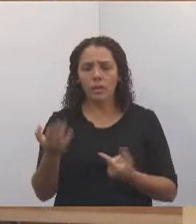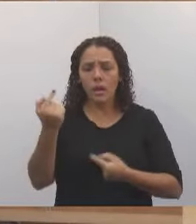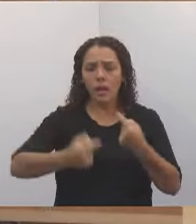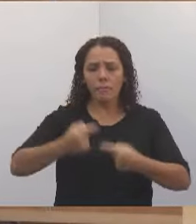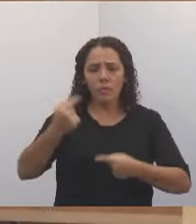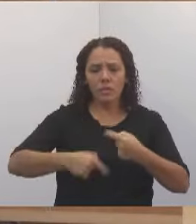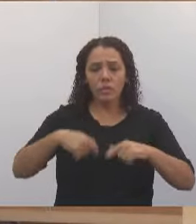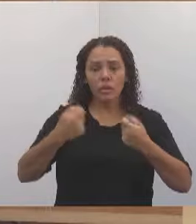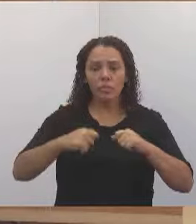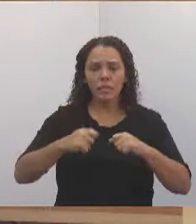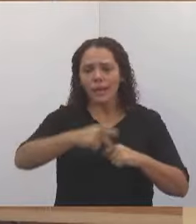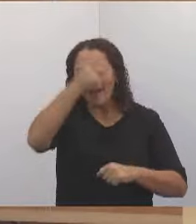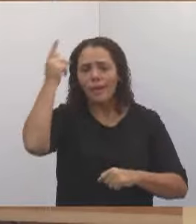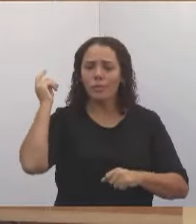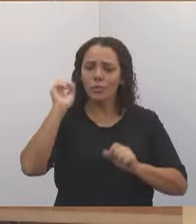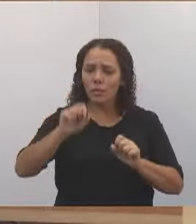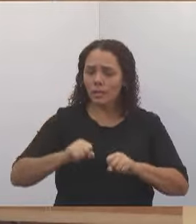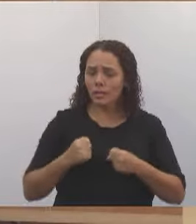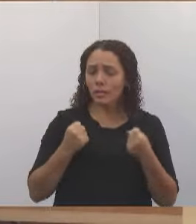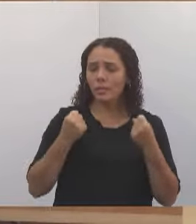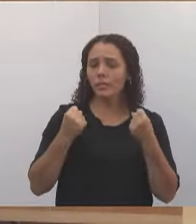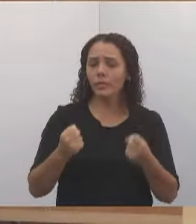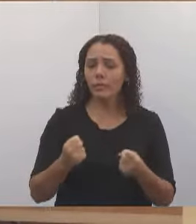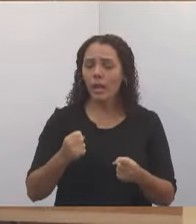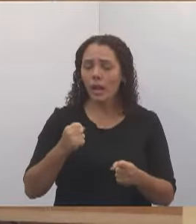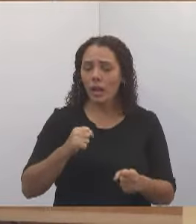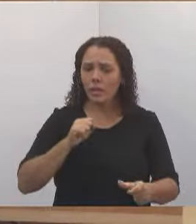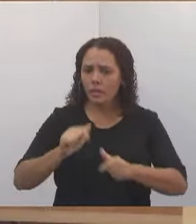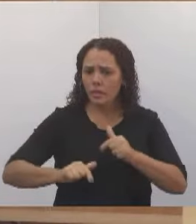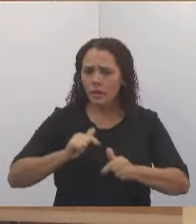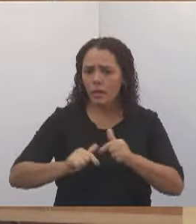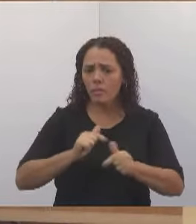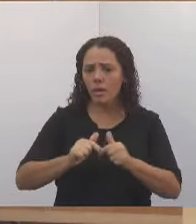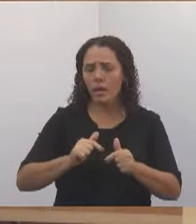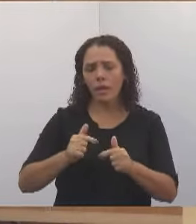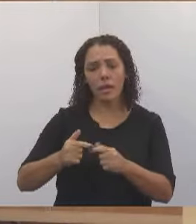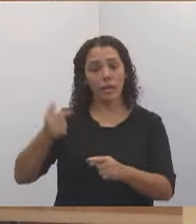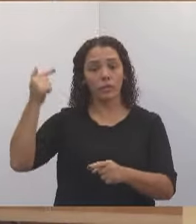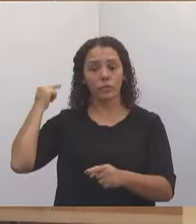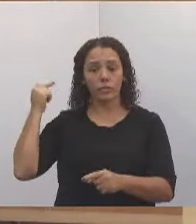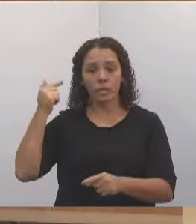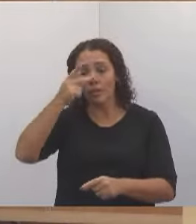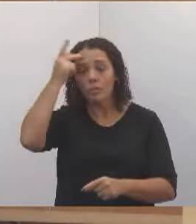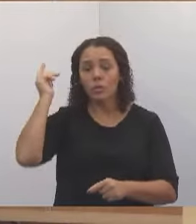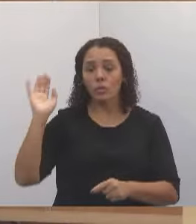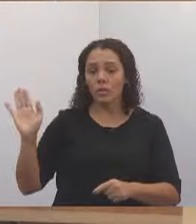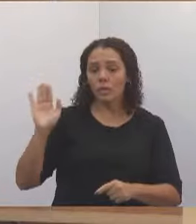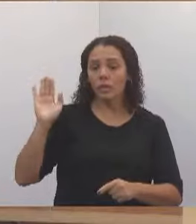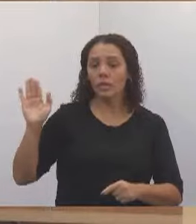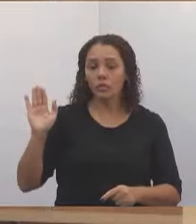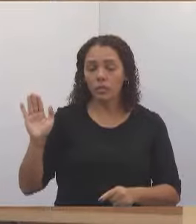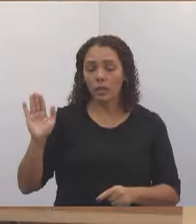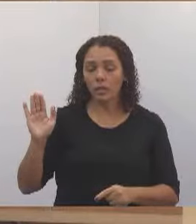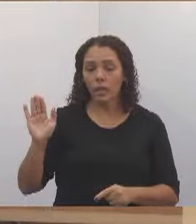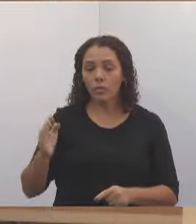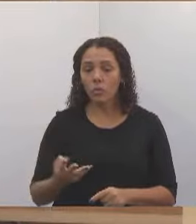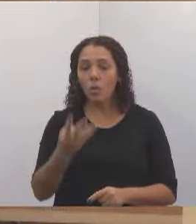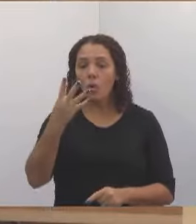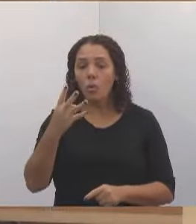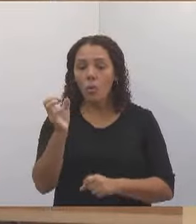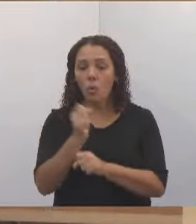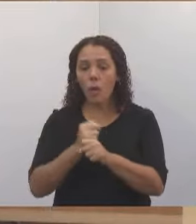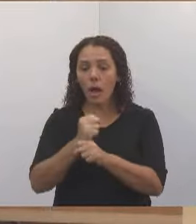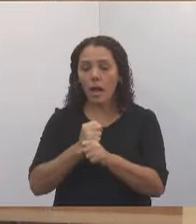tem que ser com o seu suor no dia a dia. Né? Antigamente, muitos candidatos passavam praticamente 4 anos sem